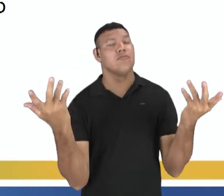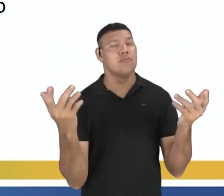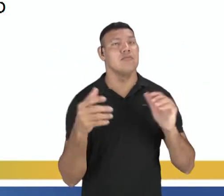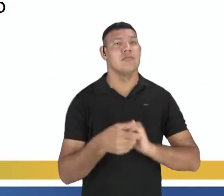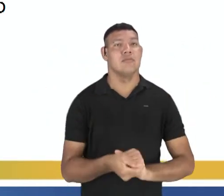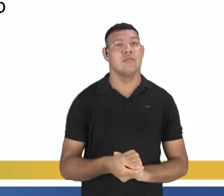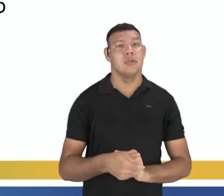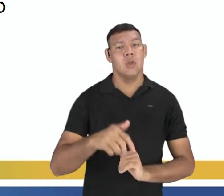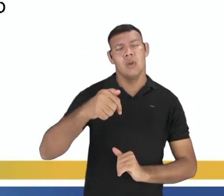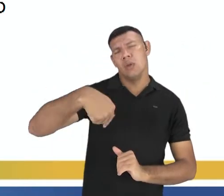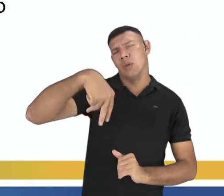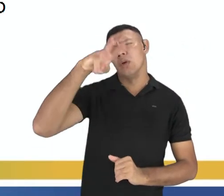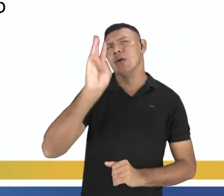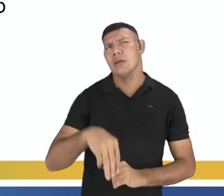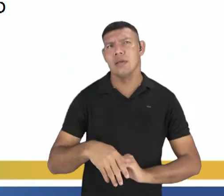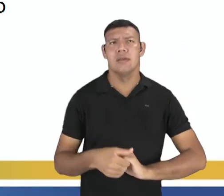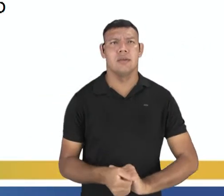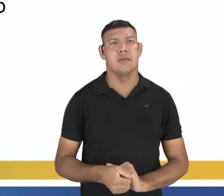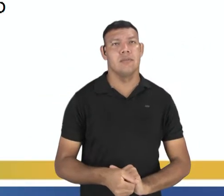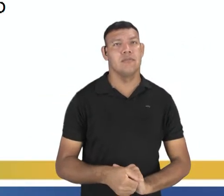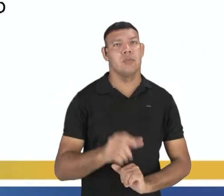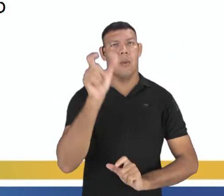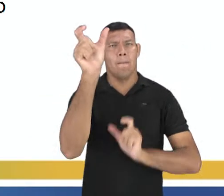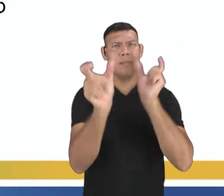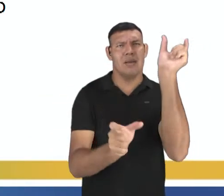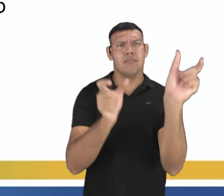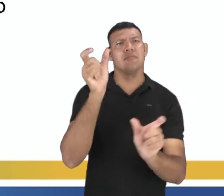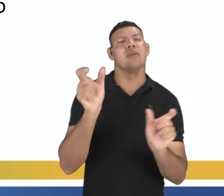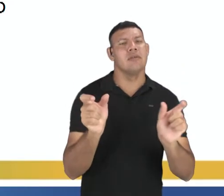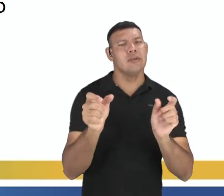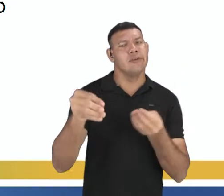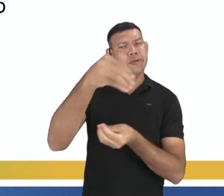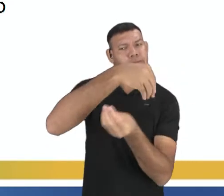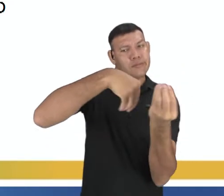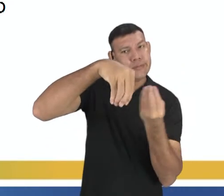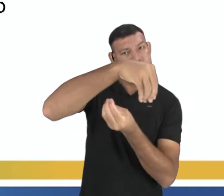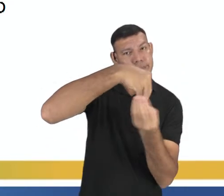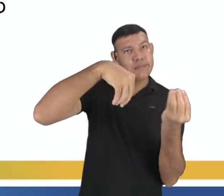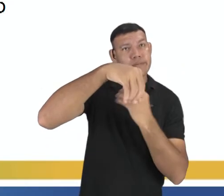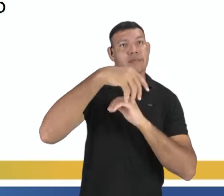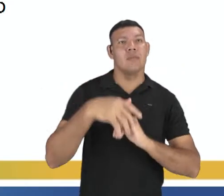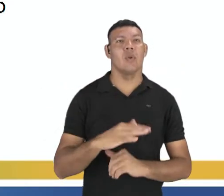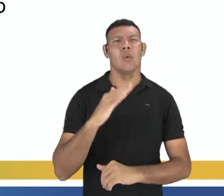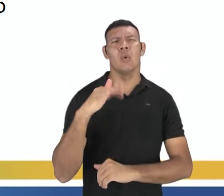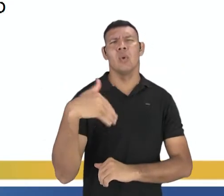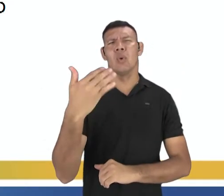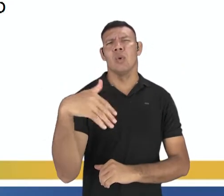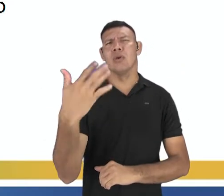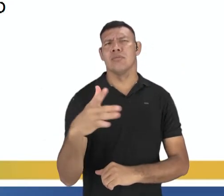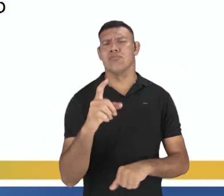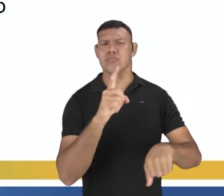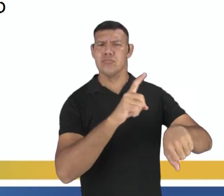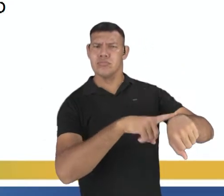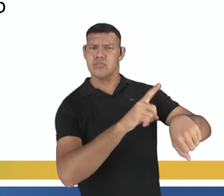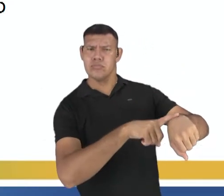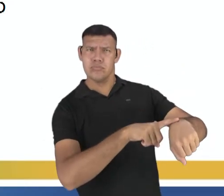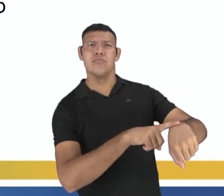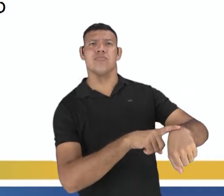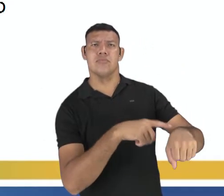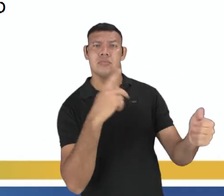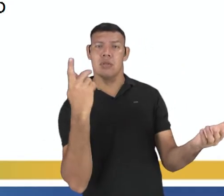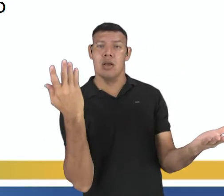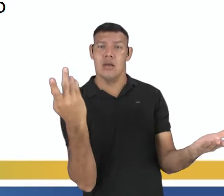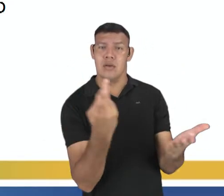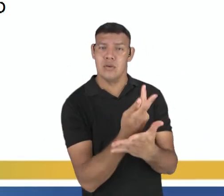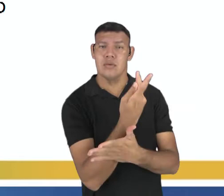Quem, qual ou quais personagens estão envolvidos no acontecimento? Quando? O horário em que ocorreu